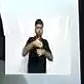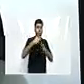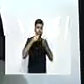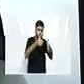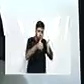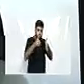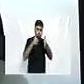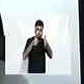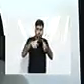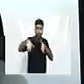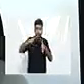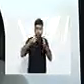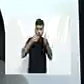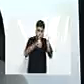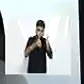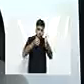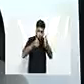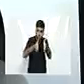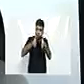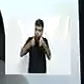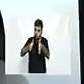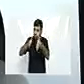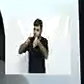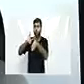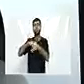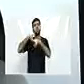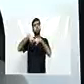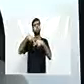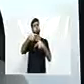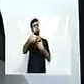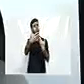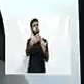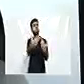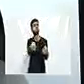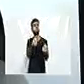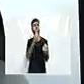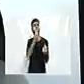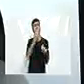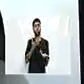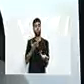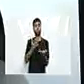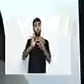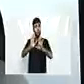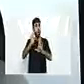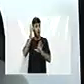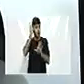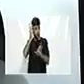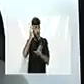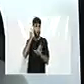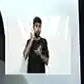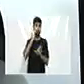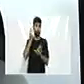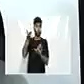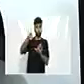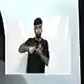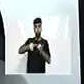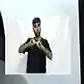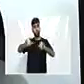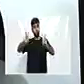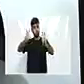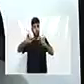bairro foi muito bem feito né tote foi muito bem aceito pela população eu acho que poderia estar voltando com aquela